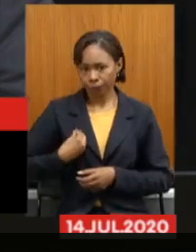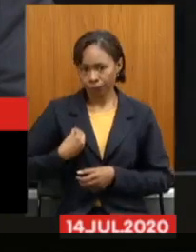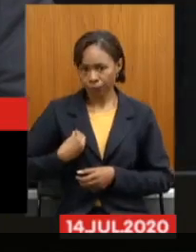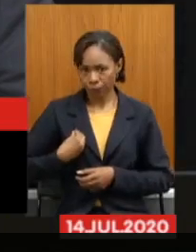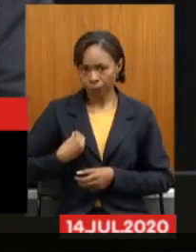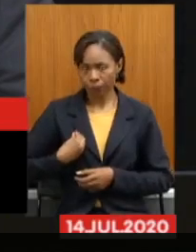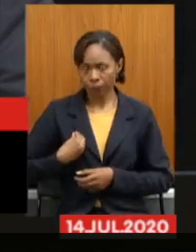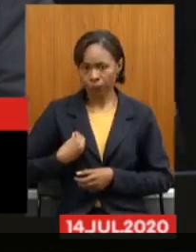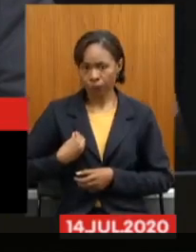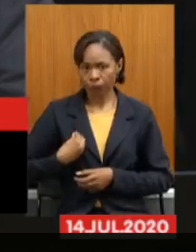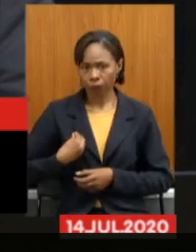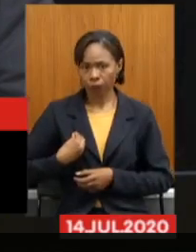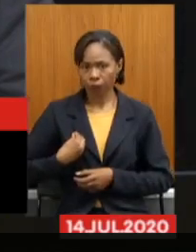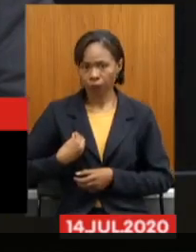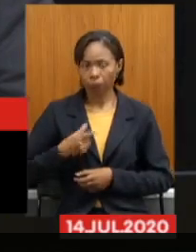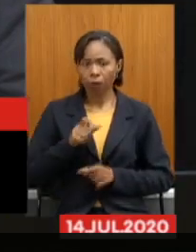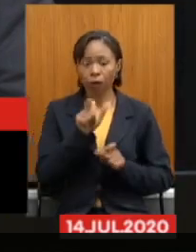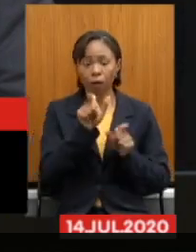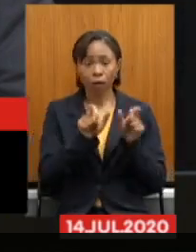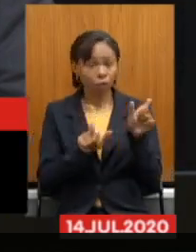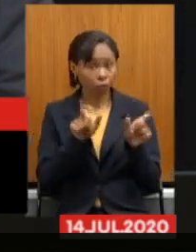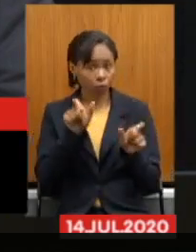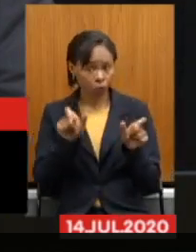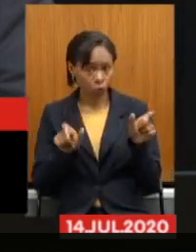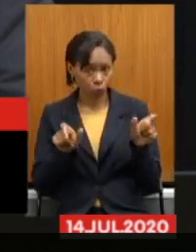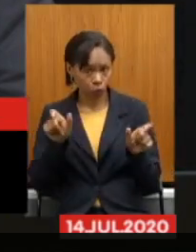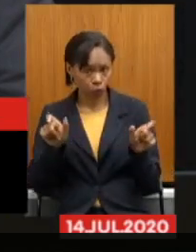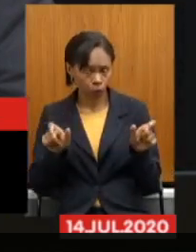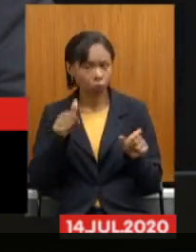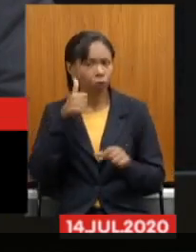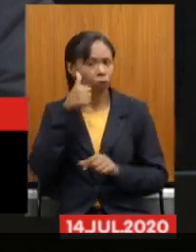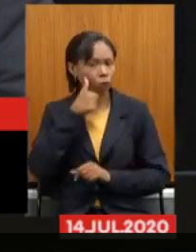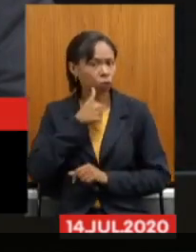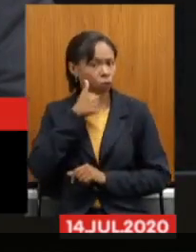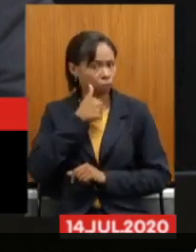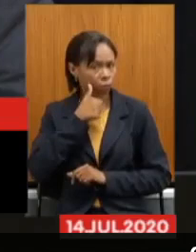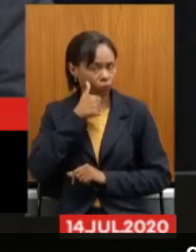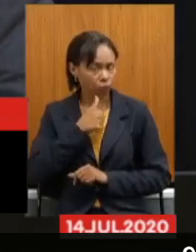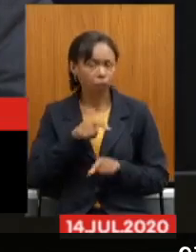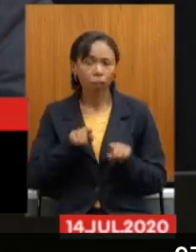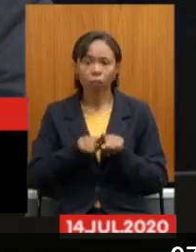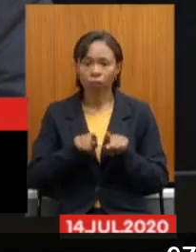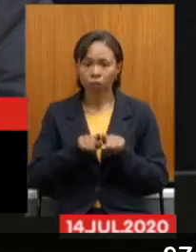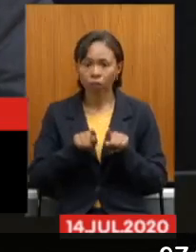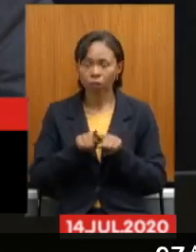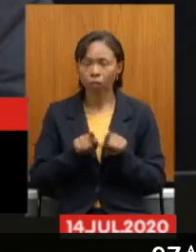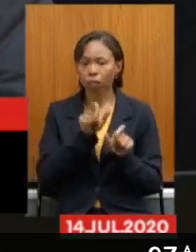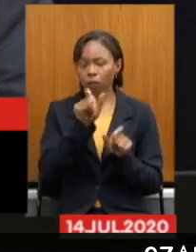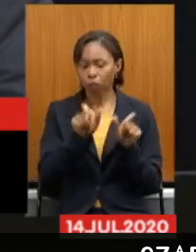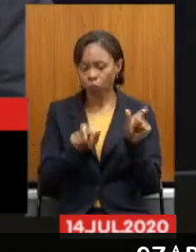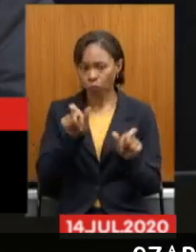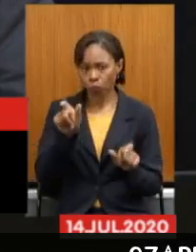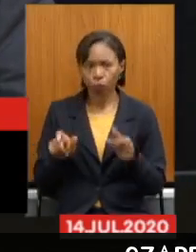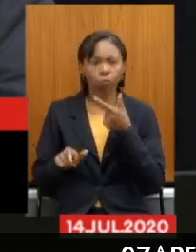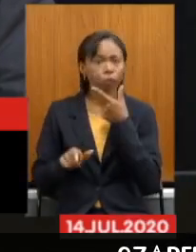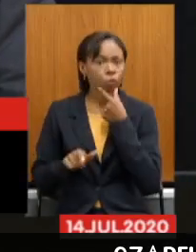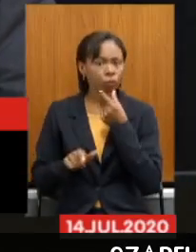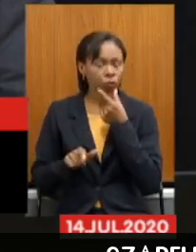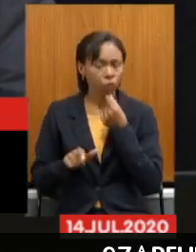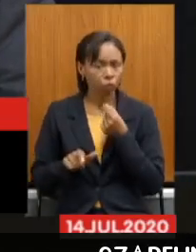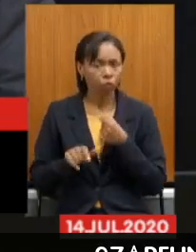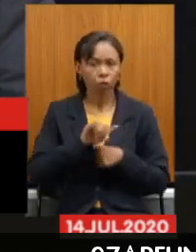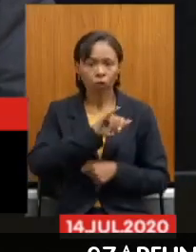tarde as ilustríssimas senhoras e os ilustríssimos senhores